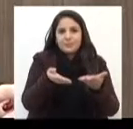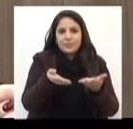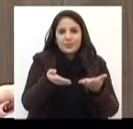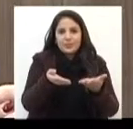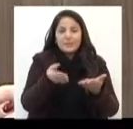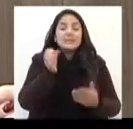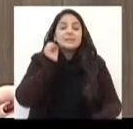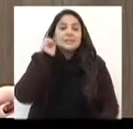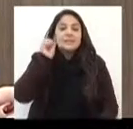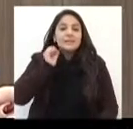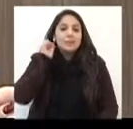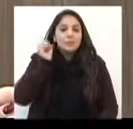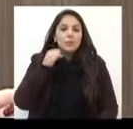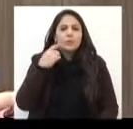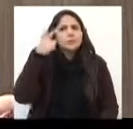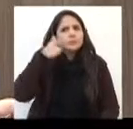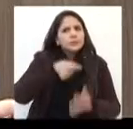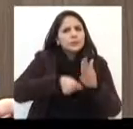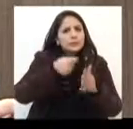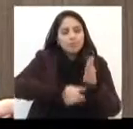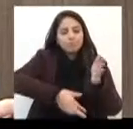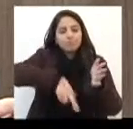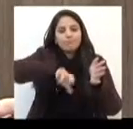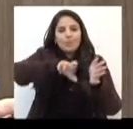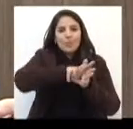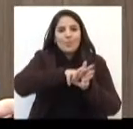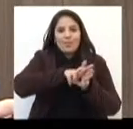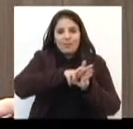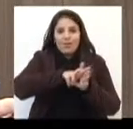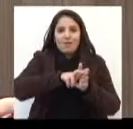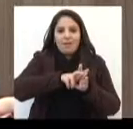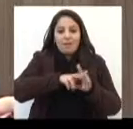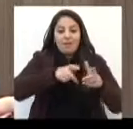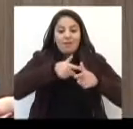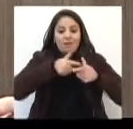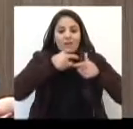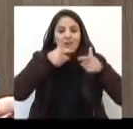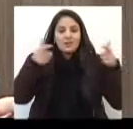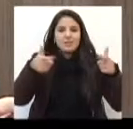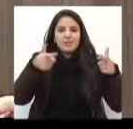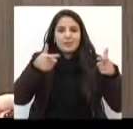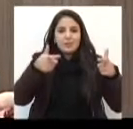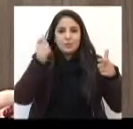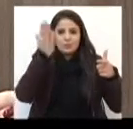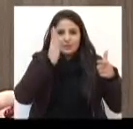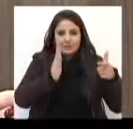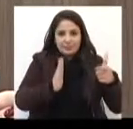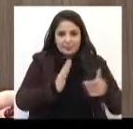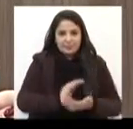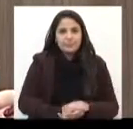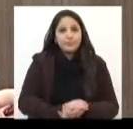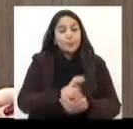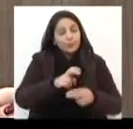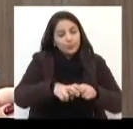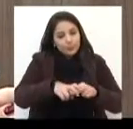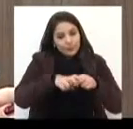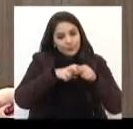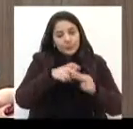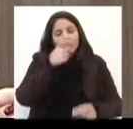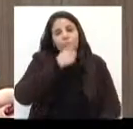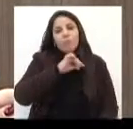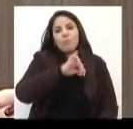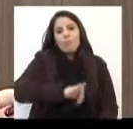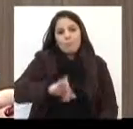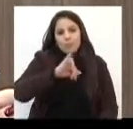no sentido de resgatar a retomada do crescimento do nosso país. Isso, para mim, eu acho